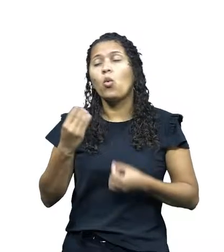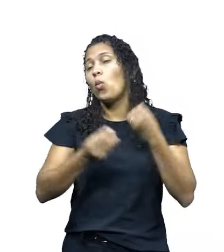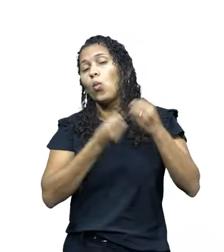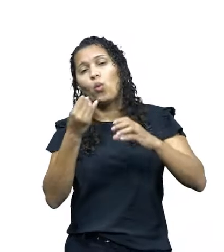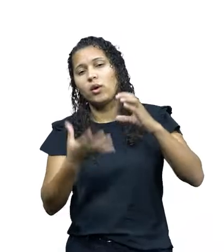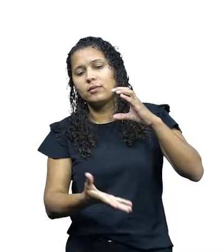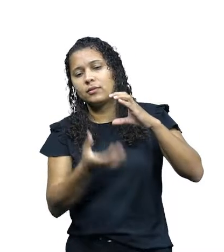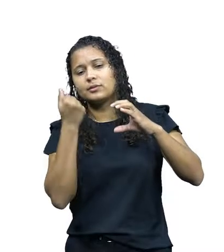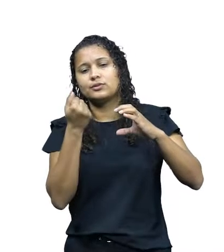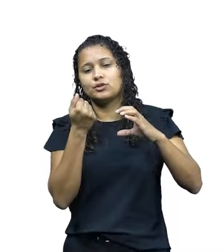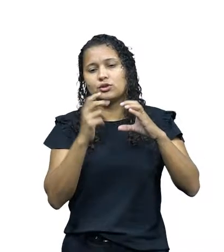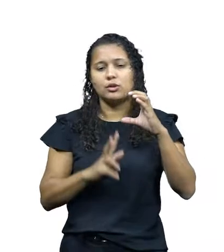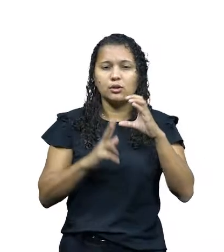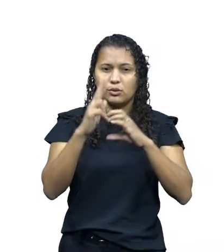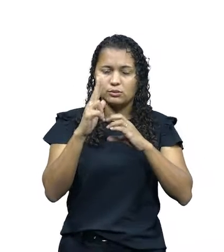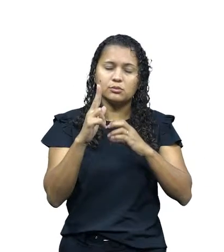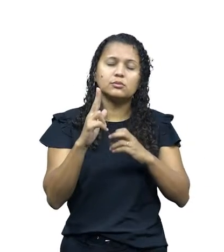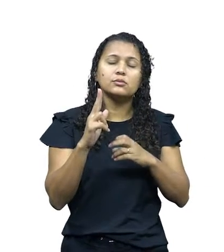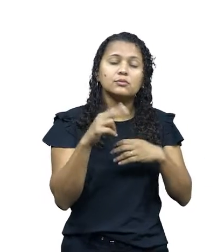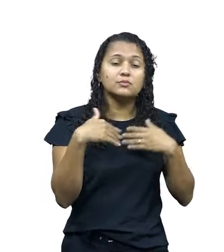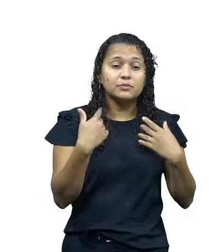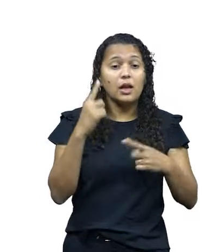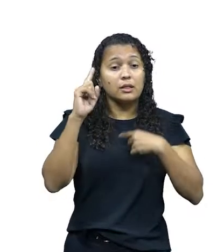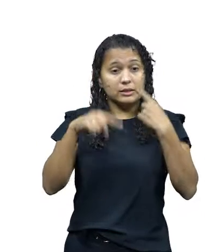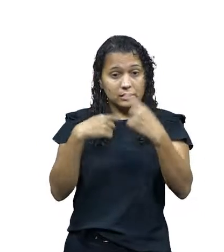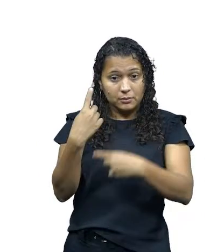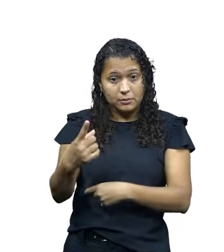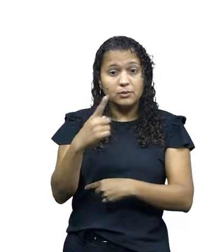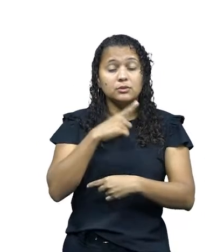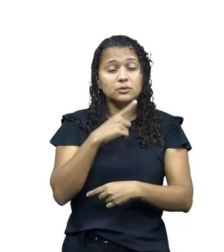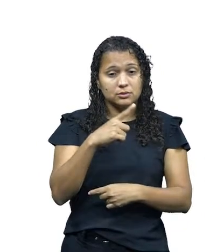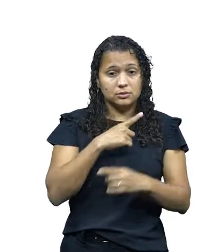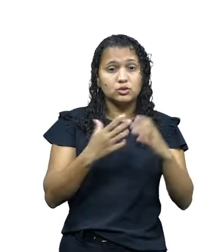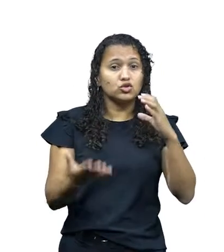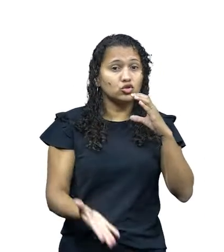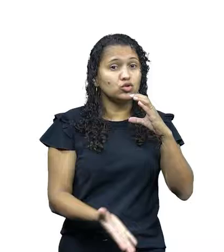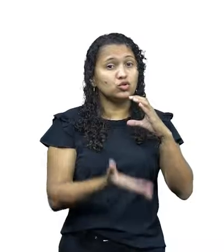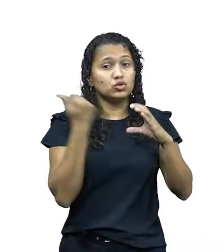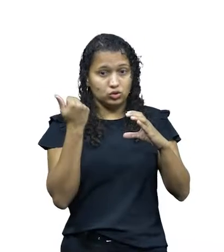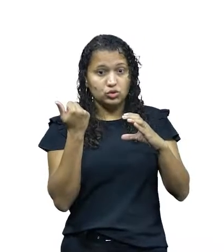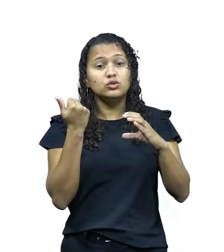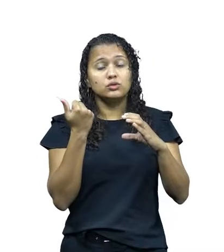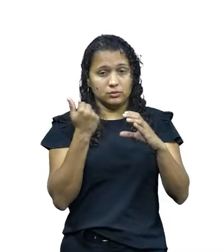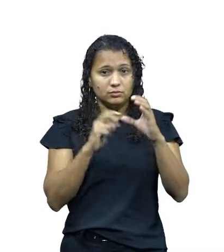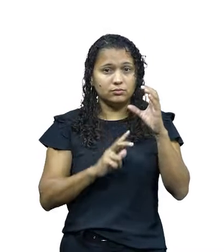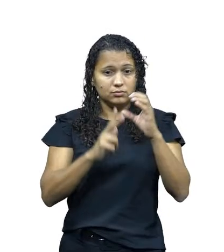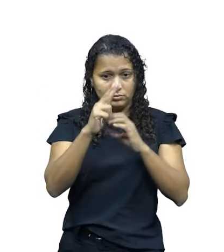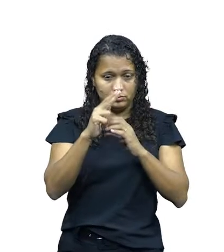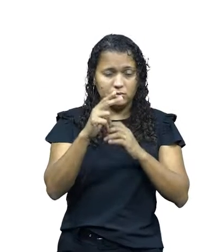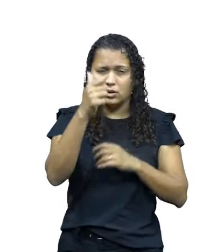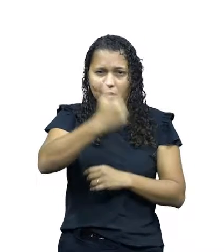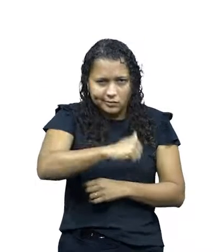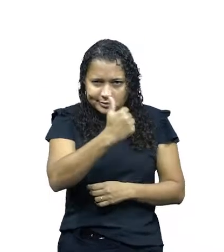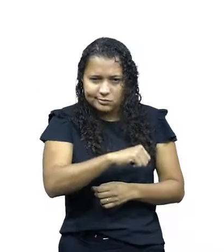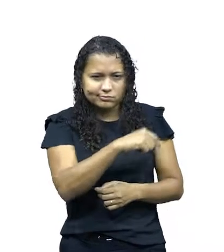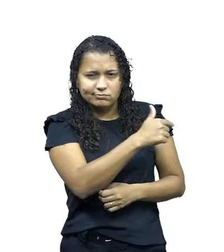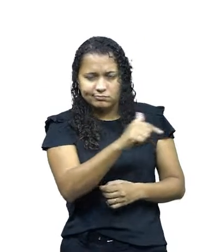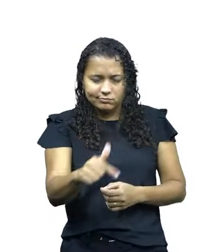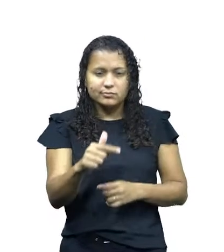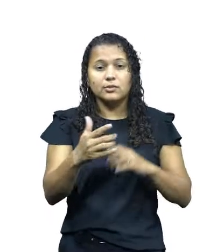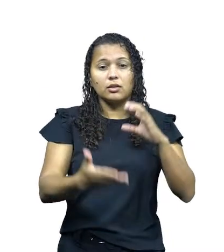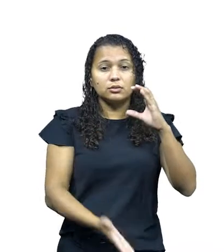que a gente vai retirar desse objeto. Depois disso, nós fazemos a retirada daquela parte que nós não vamos